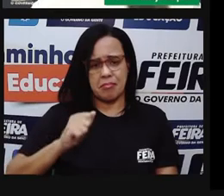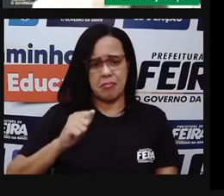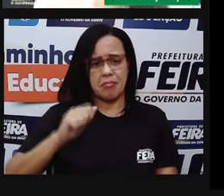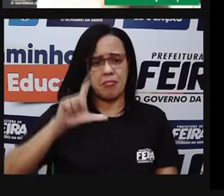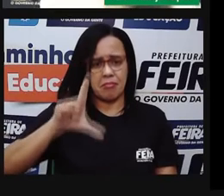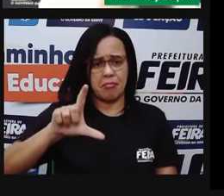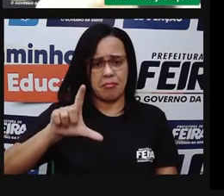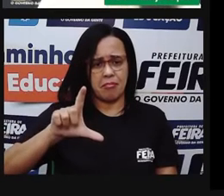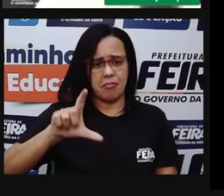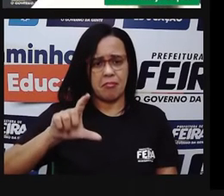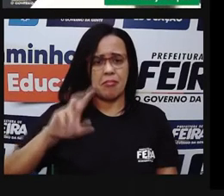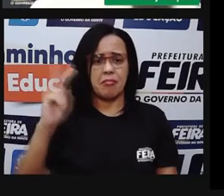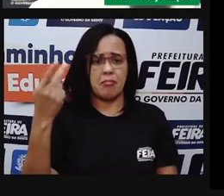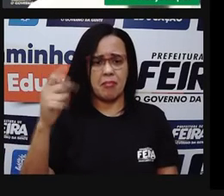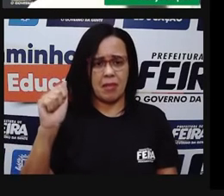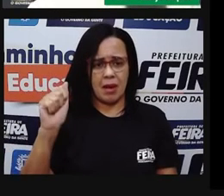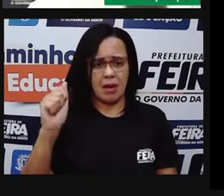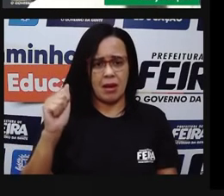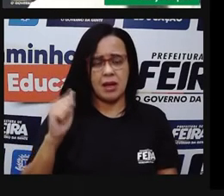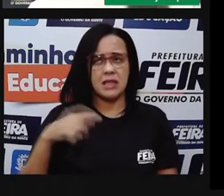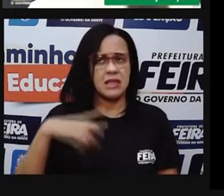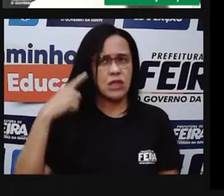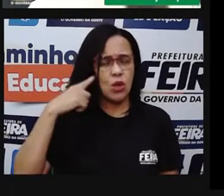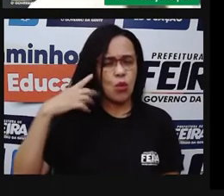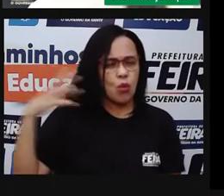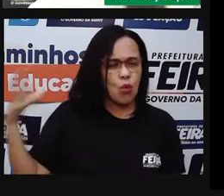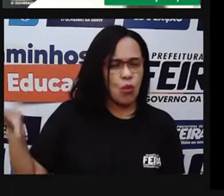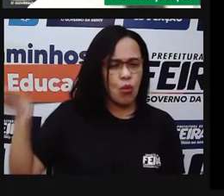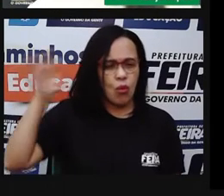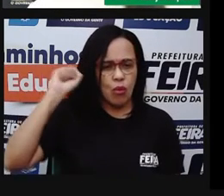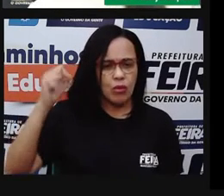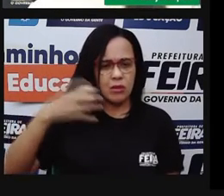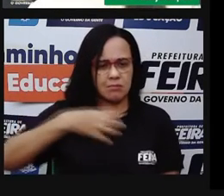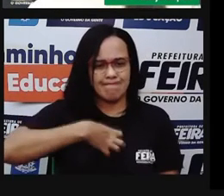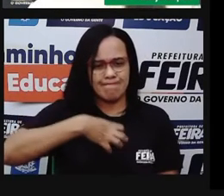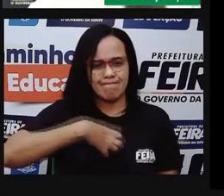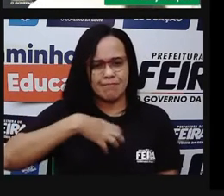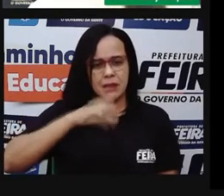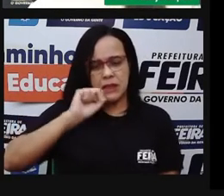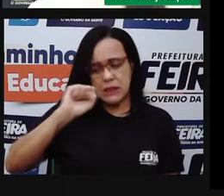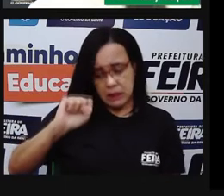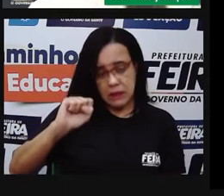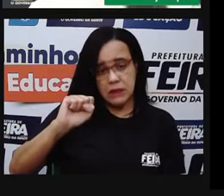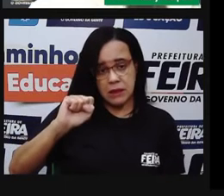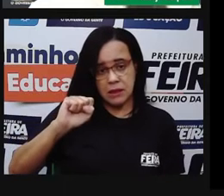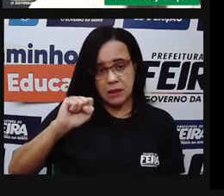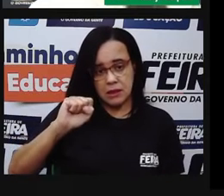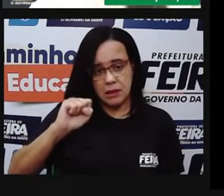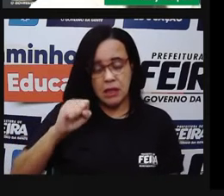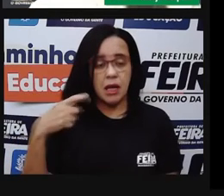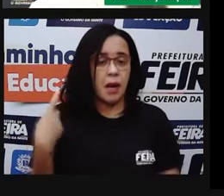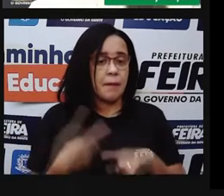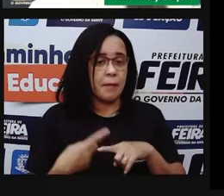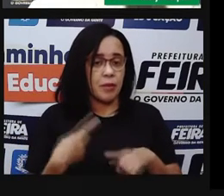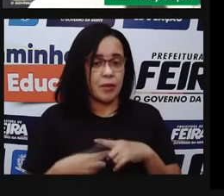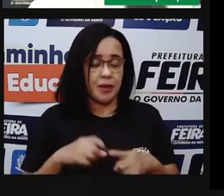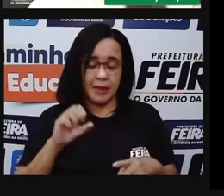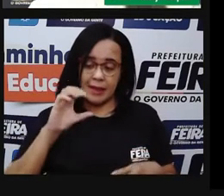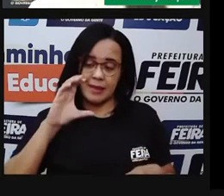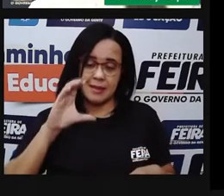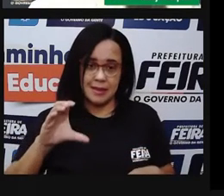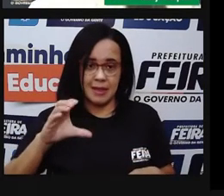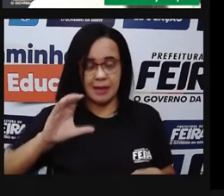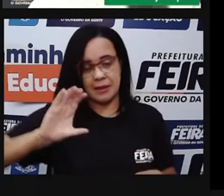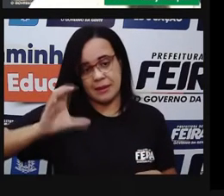eu escuto o som da letra si. Pois é, gente, porque a letra C, com a cedilha, olha só, a